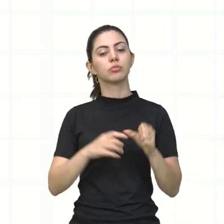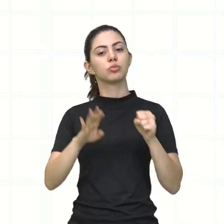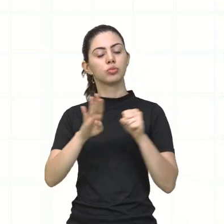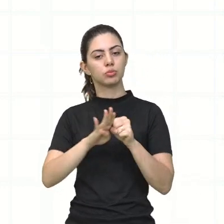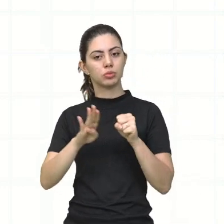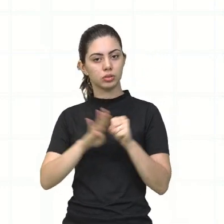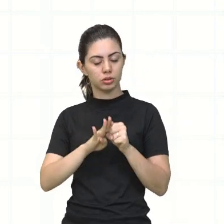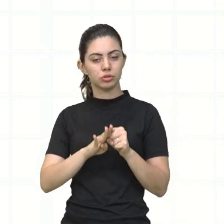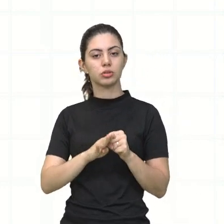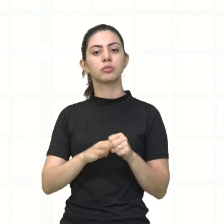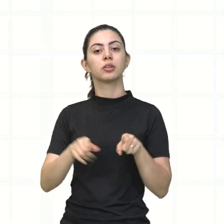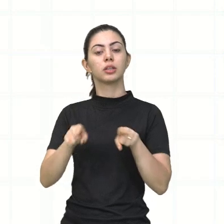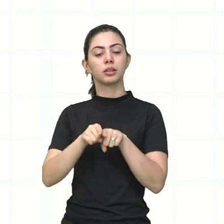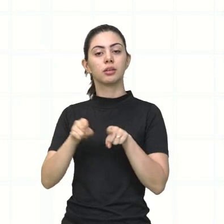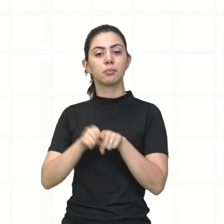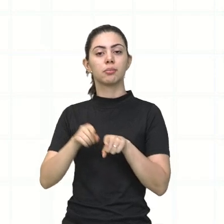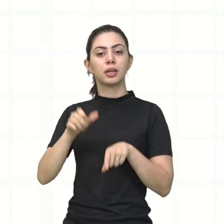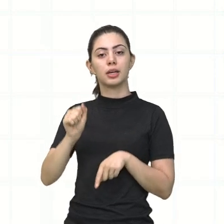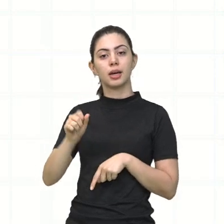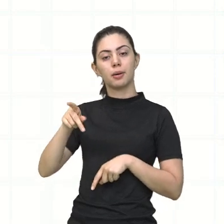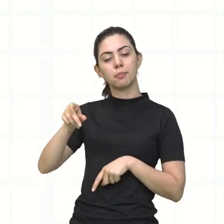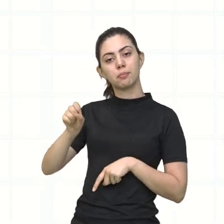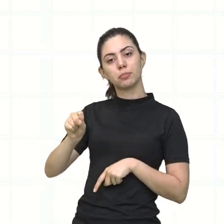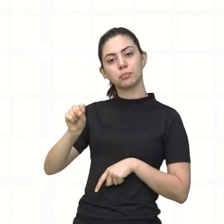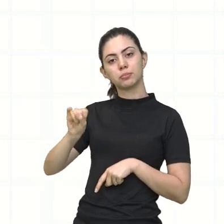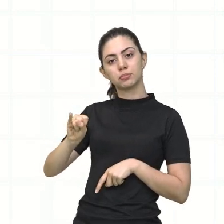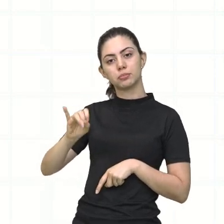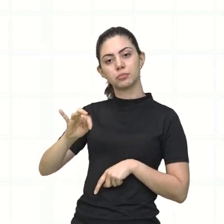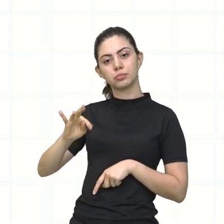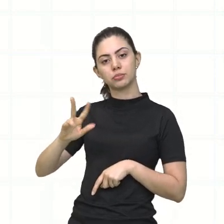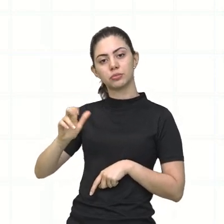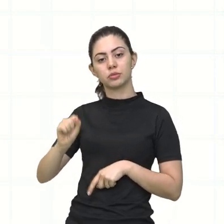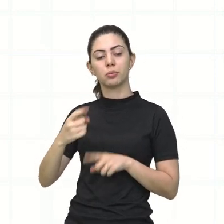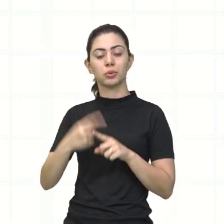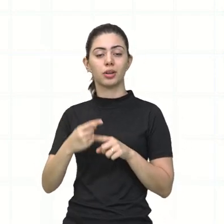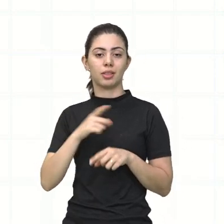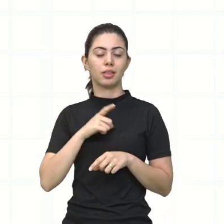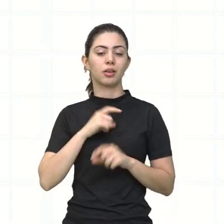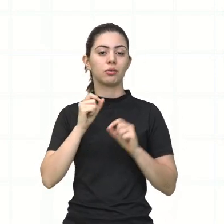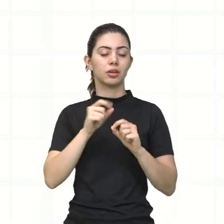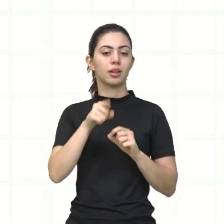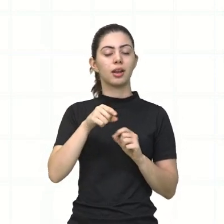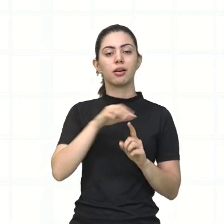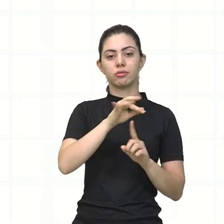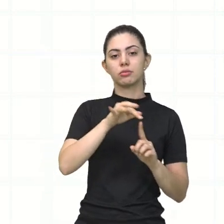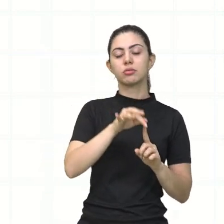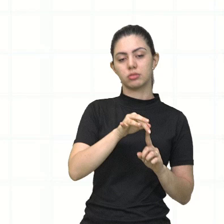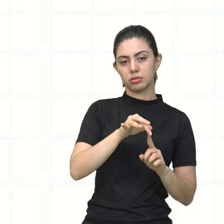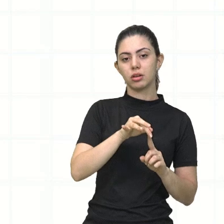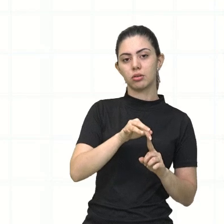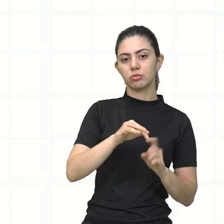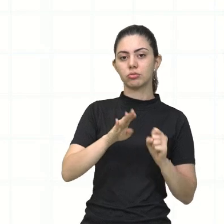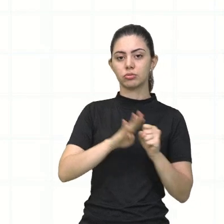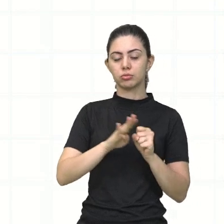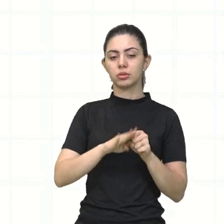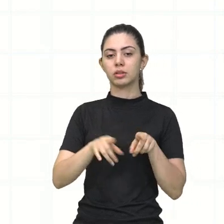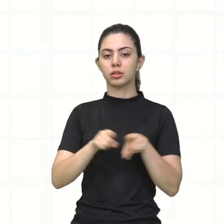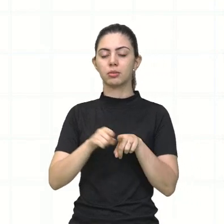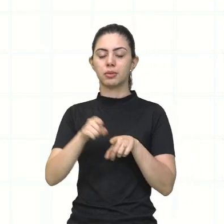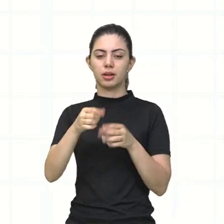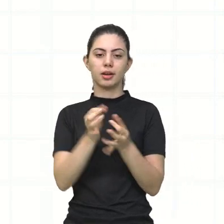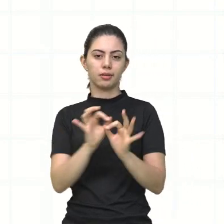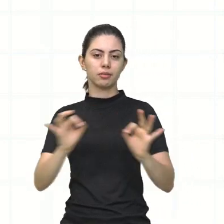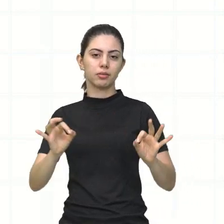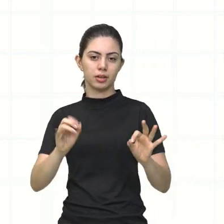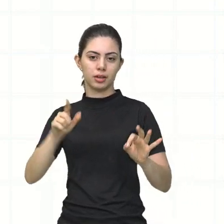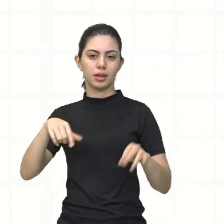principal. Substantiva porque ela funciona como um substantivo. E apositiva porque a função que ela tem nesse período composto é